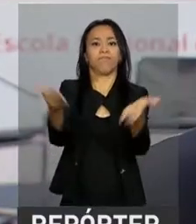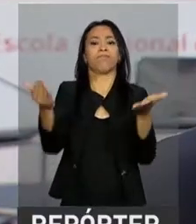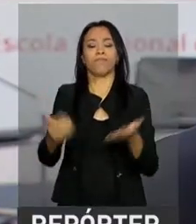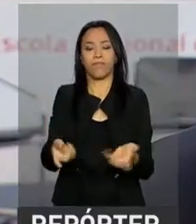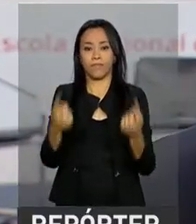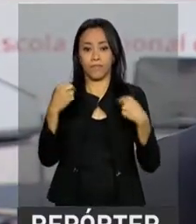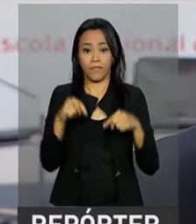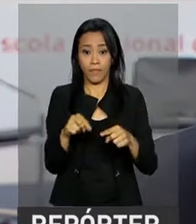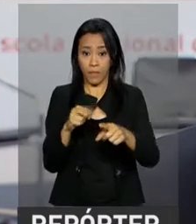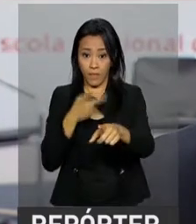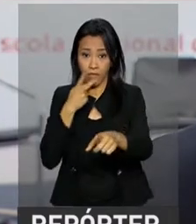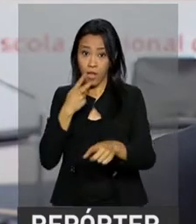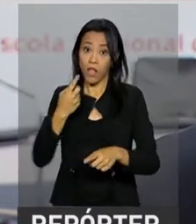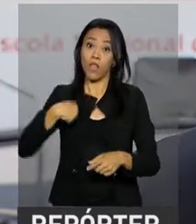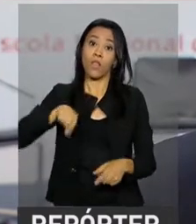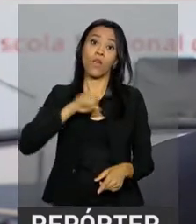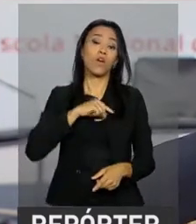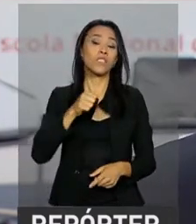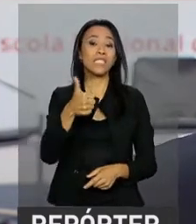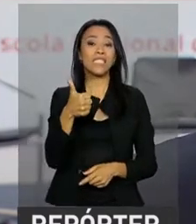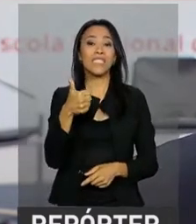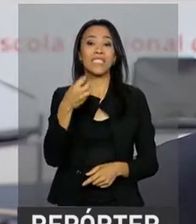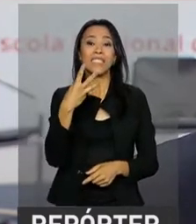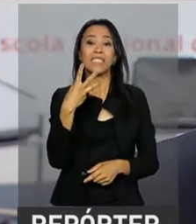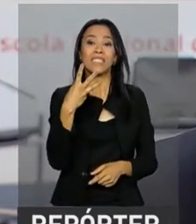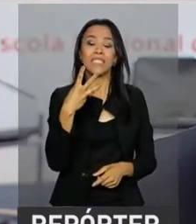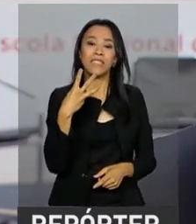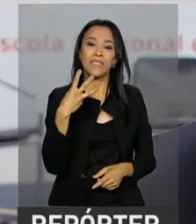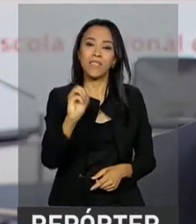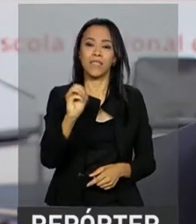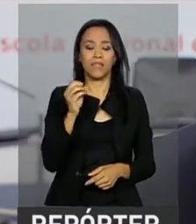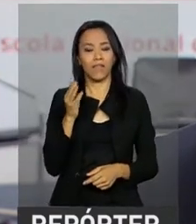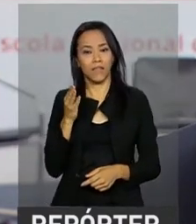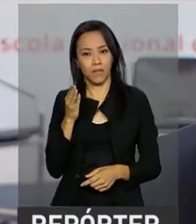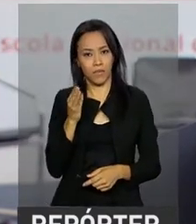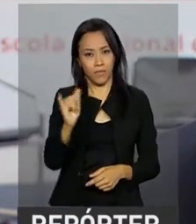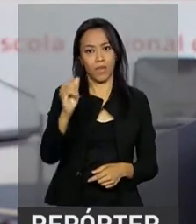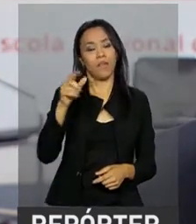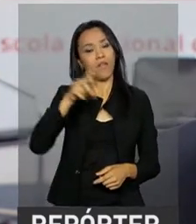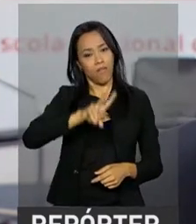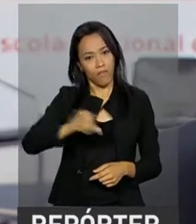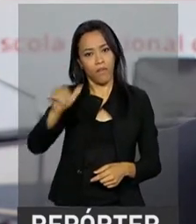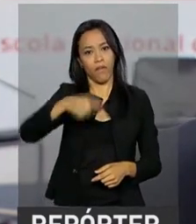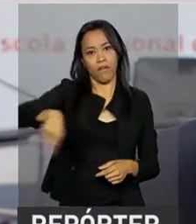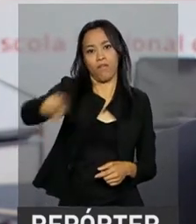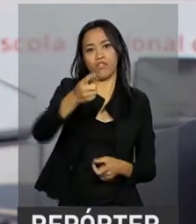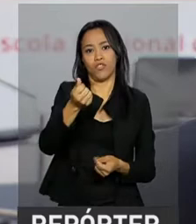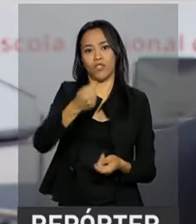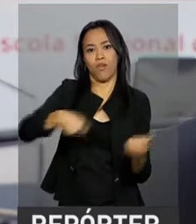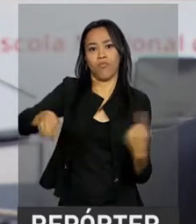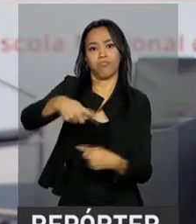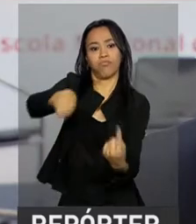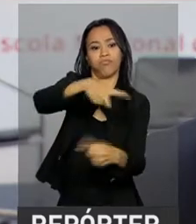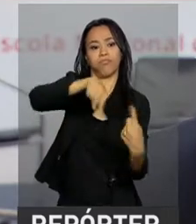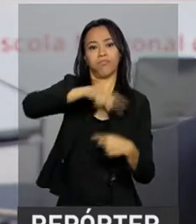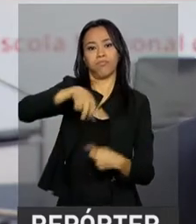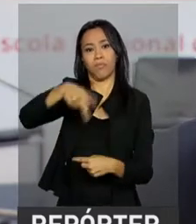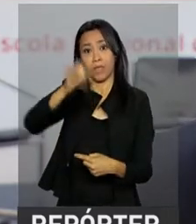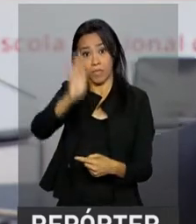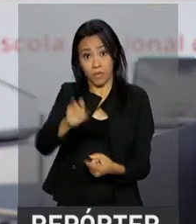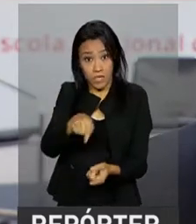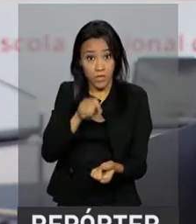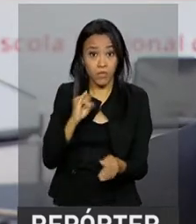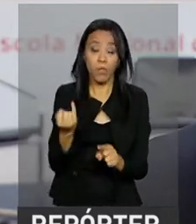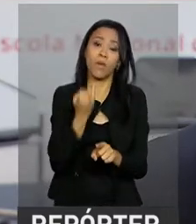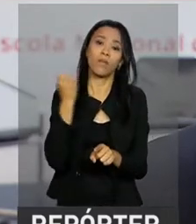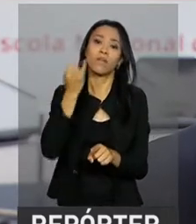vamos ter 30 bilhões sendo injetados lá na ponta no consumo no Brasil. Isso é muito importante,